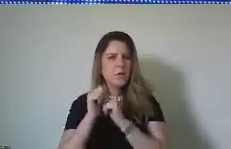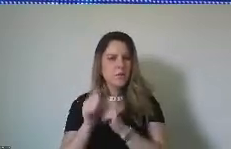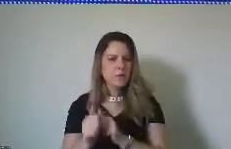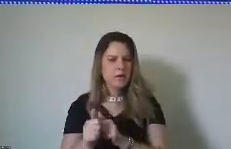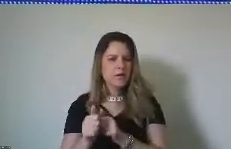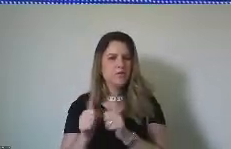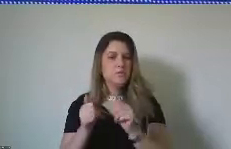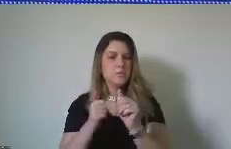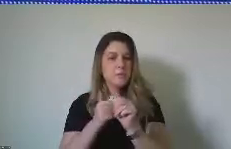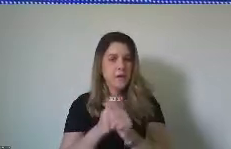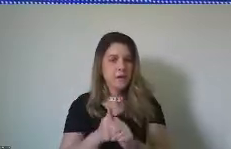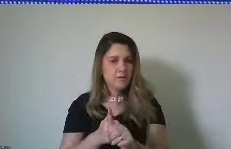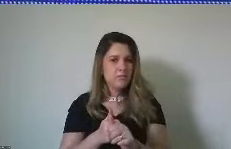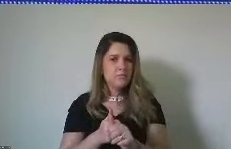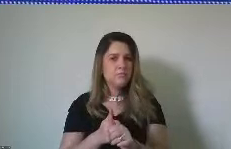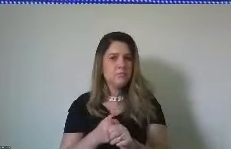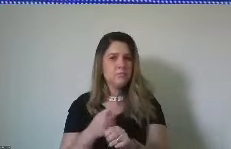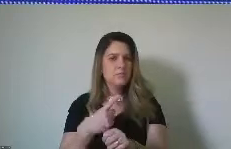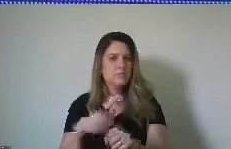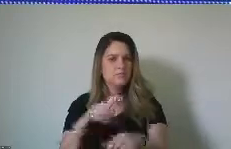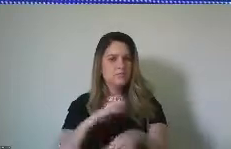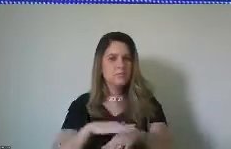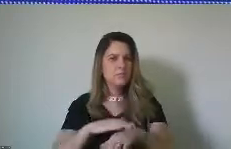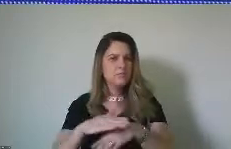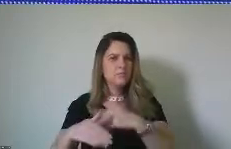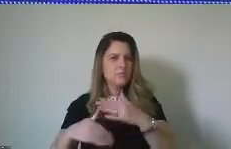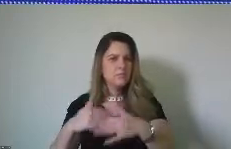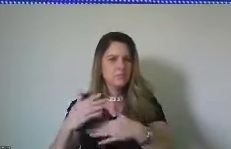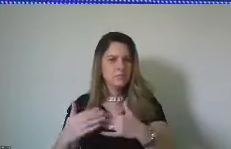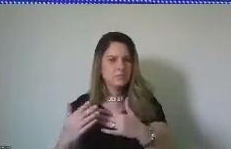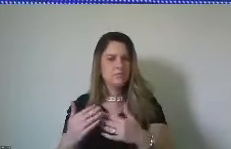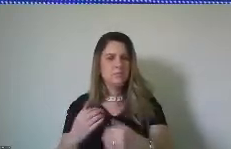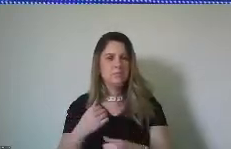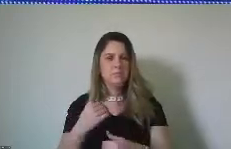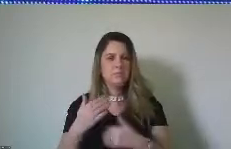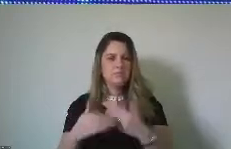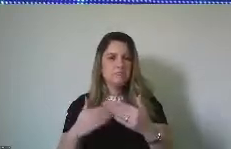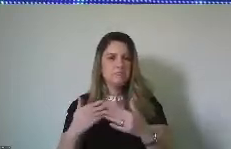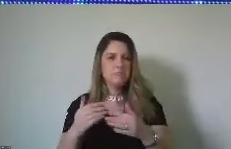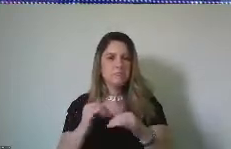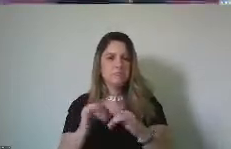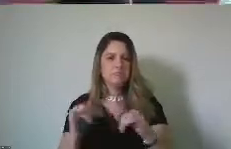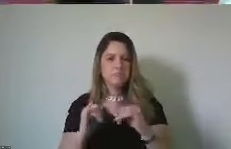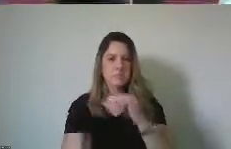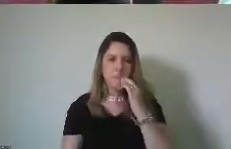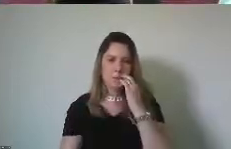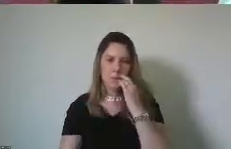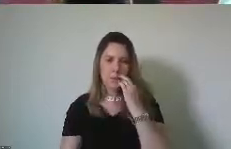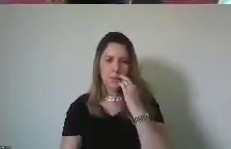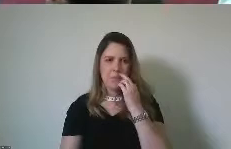em algum tempo Quando tiver mais próximo do vencimento da concessão mais relevante da companhia